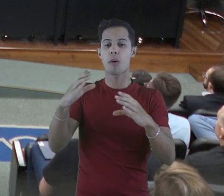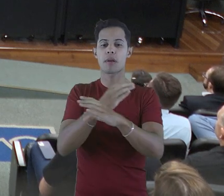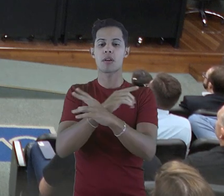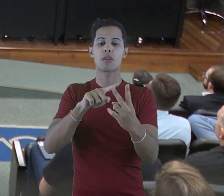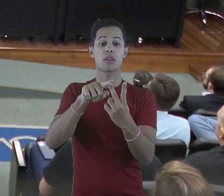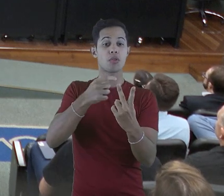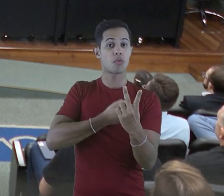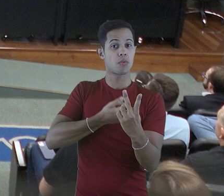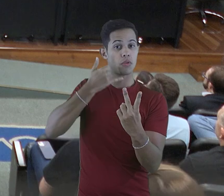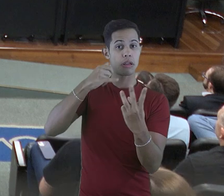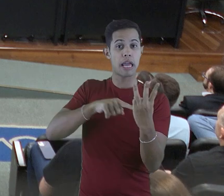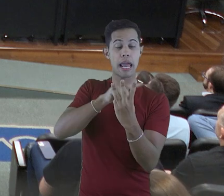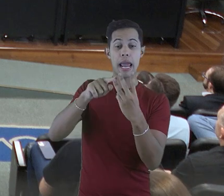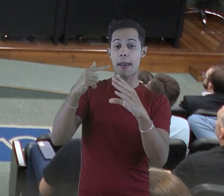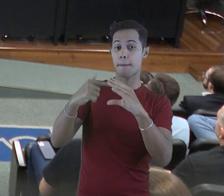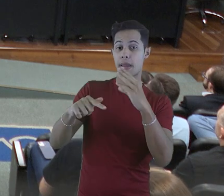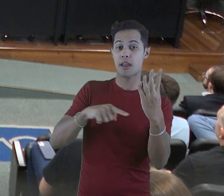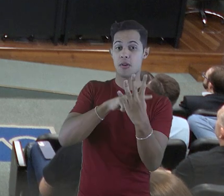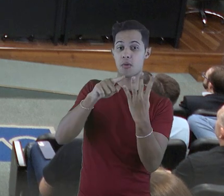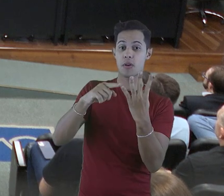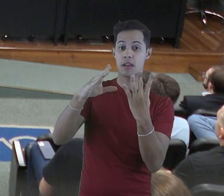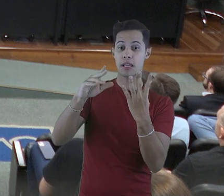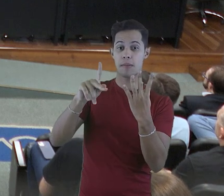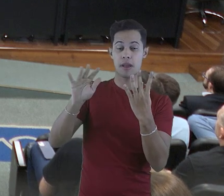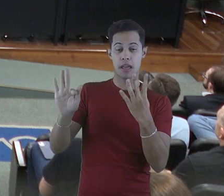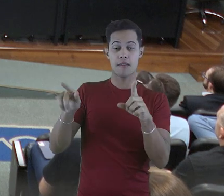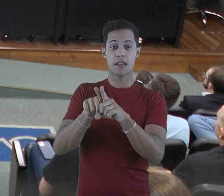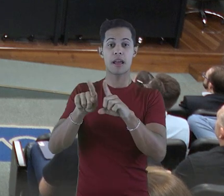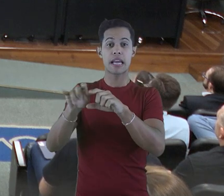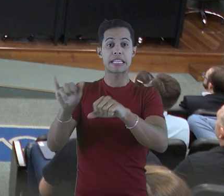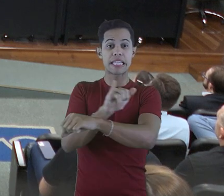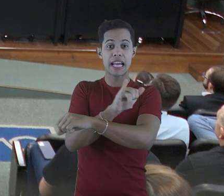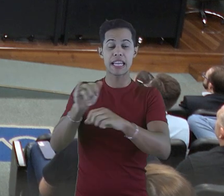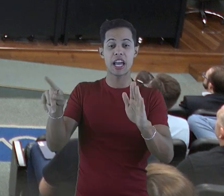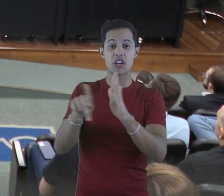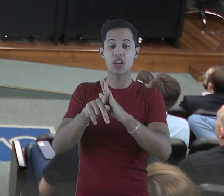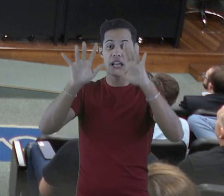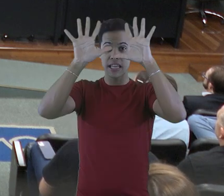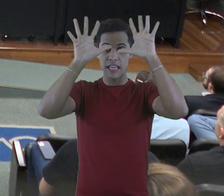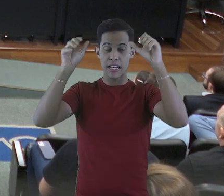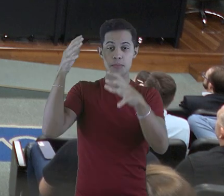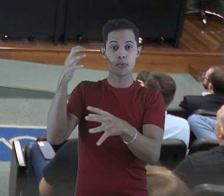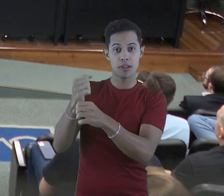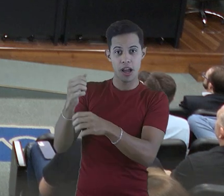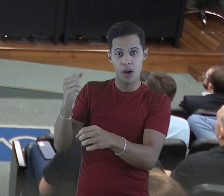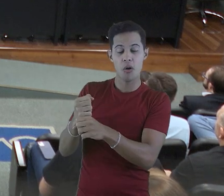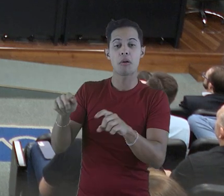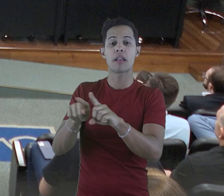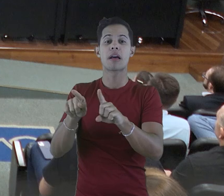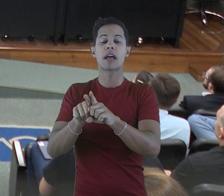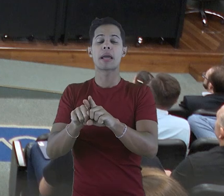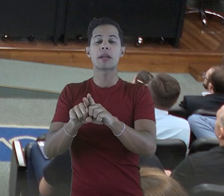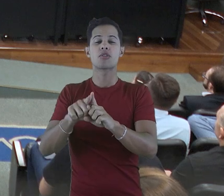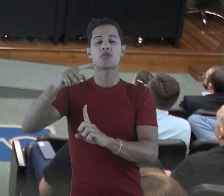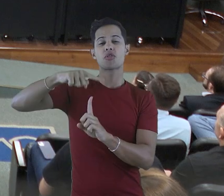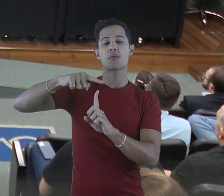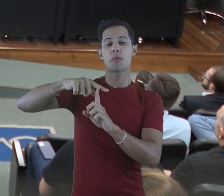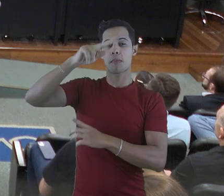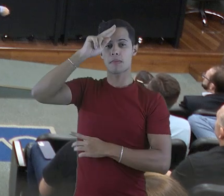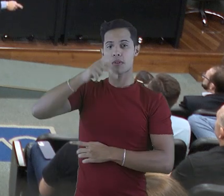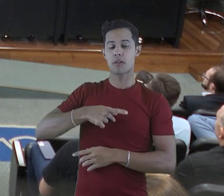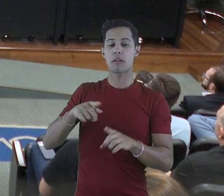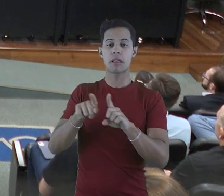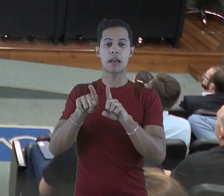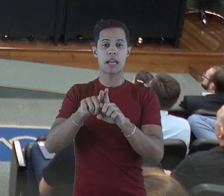acompanhamento de metas estratégicas com o tribunal de contas categoria pessoal categoria do titular cidadão prazo de retenção não há